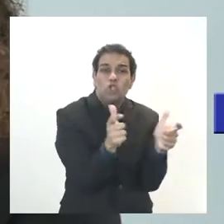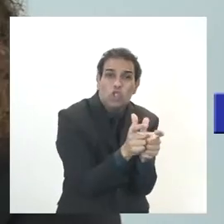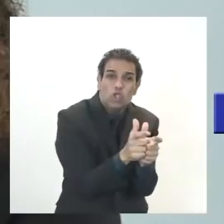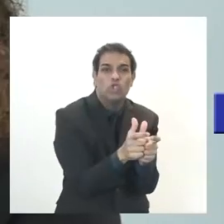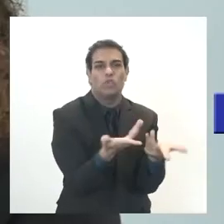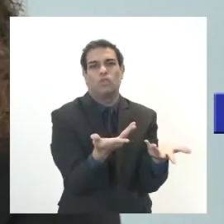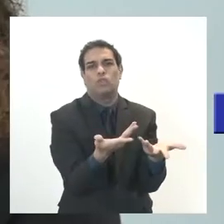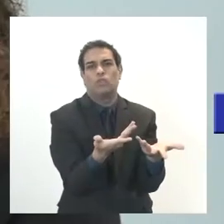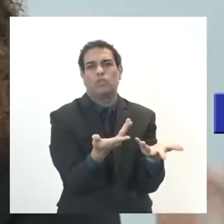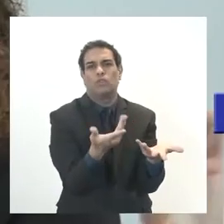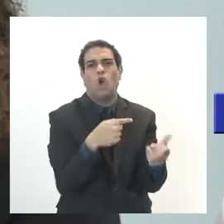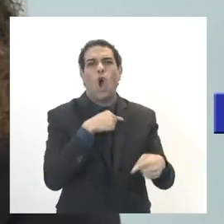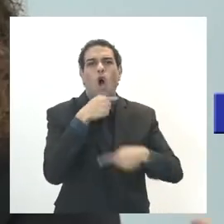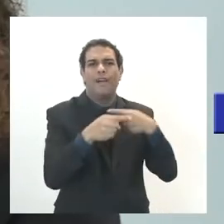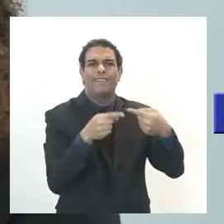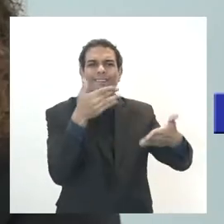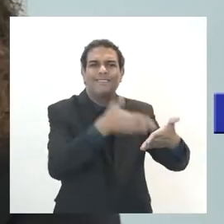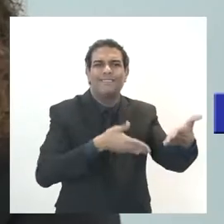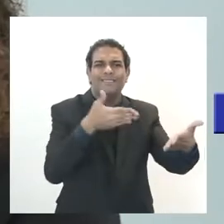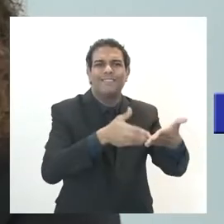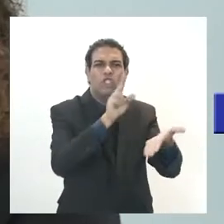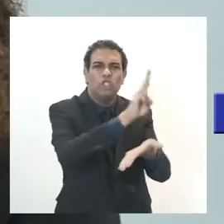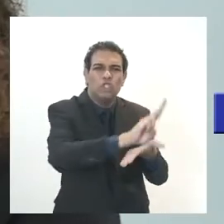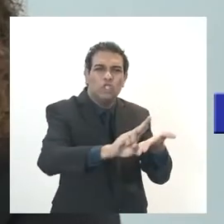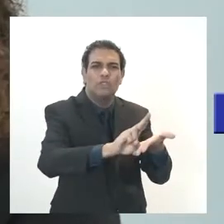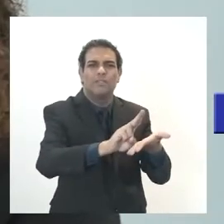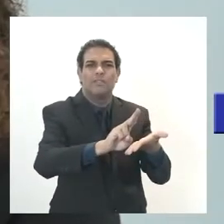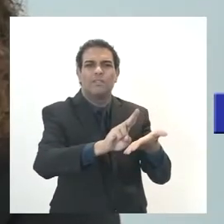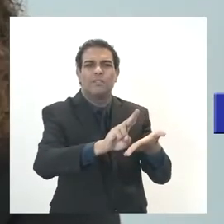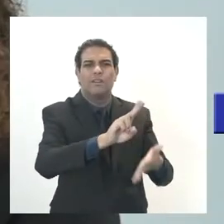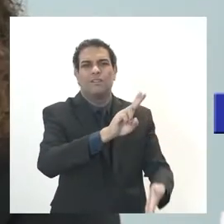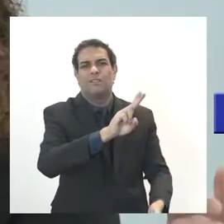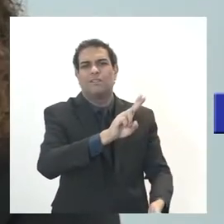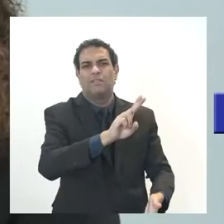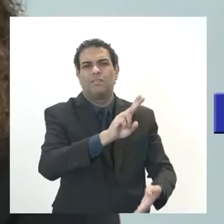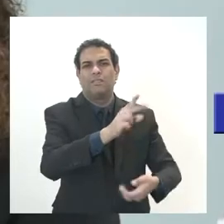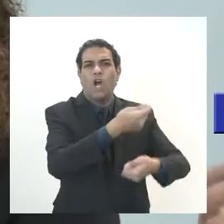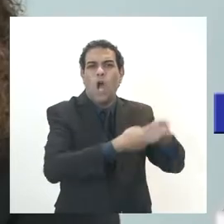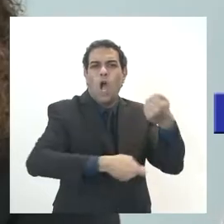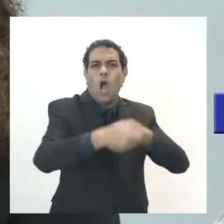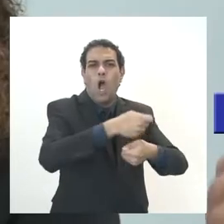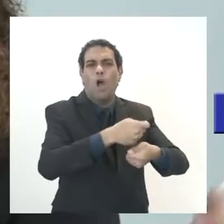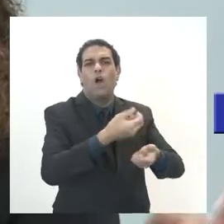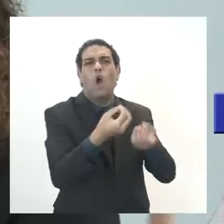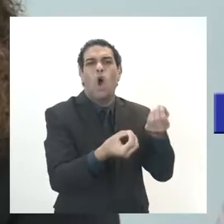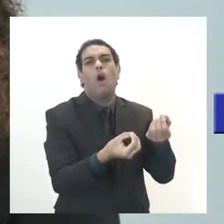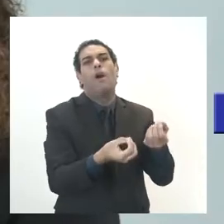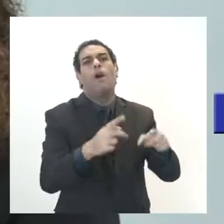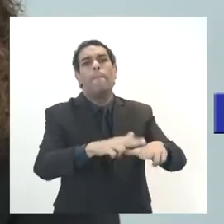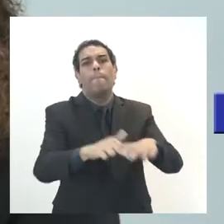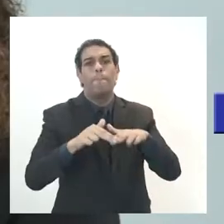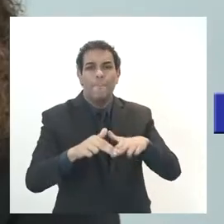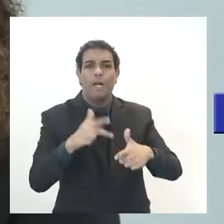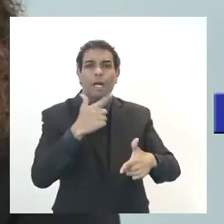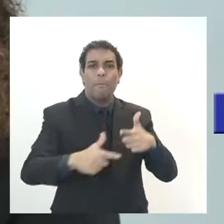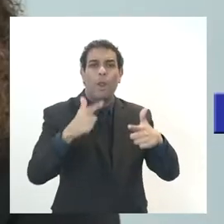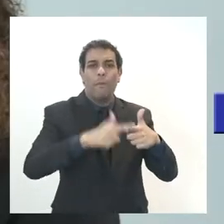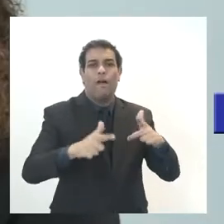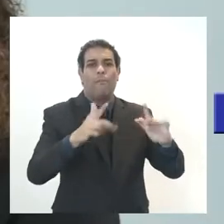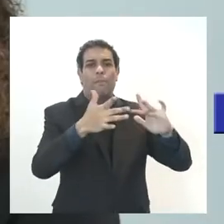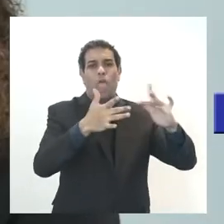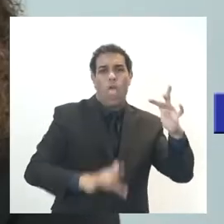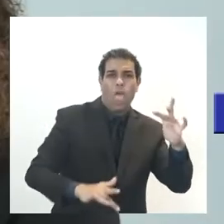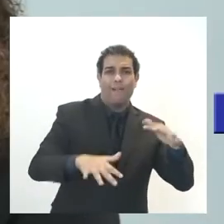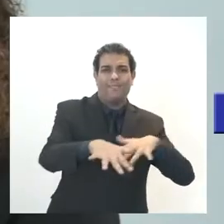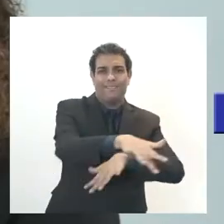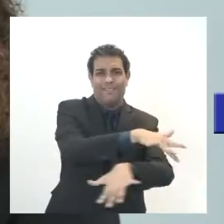o nível superior temos índice de desenvolvimento humano mais baixo em decorrência especialmente das desigualdades que marcam o nosso país